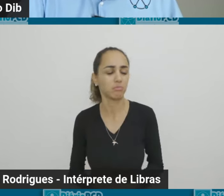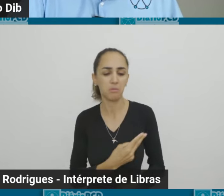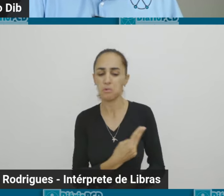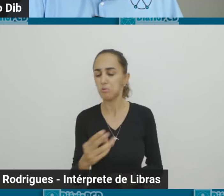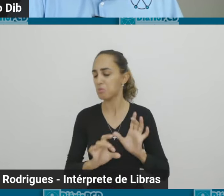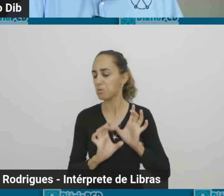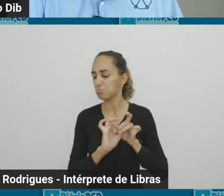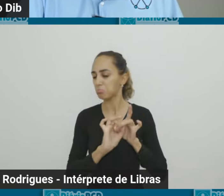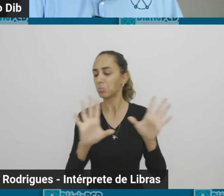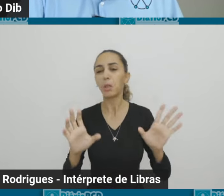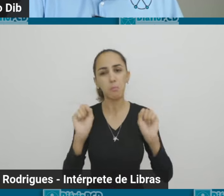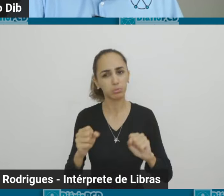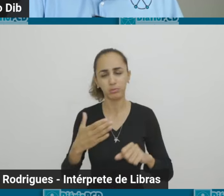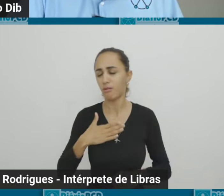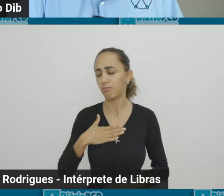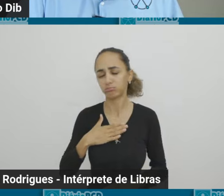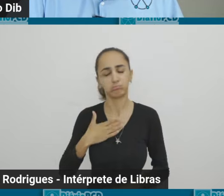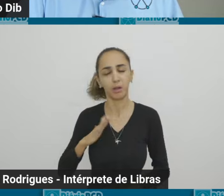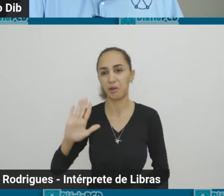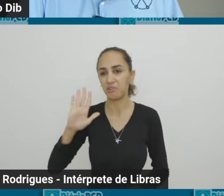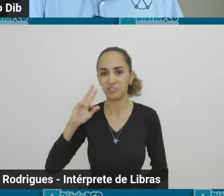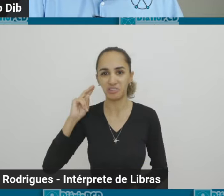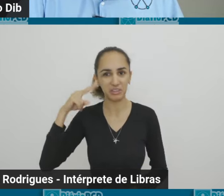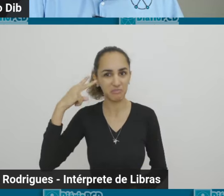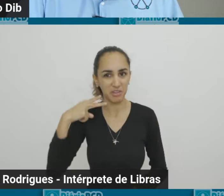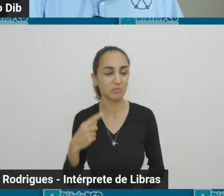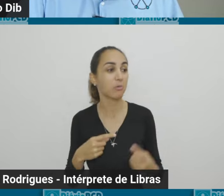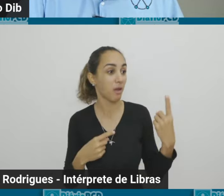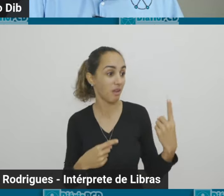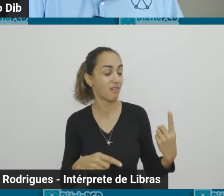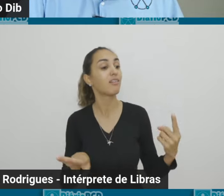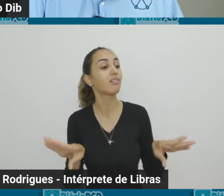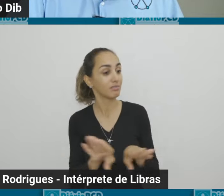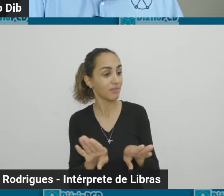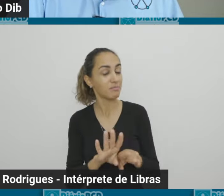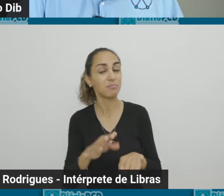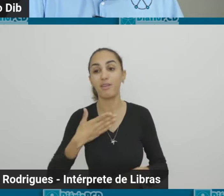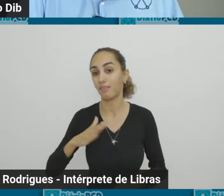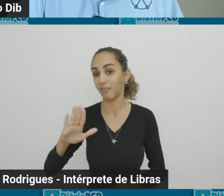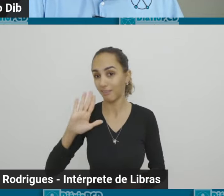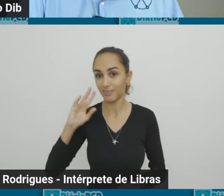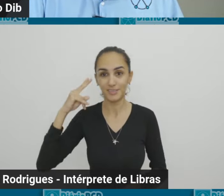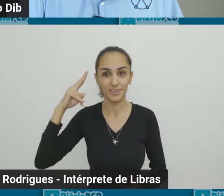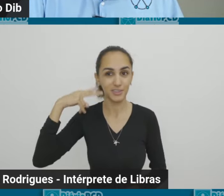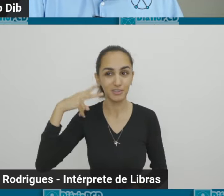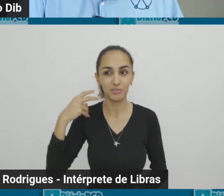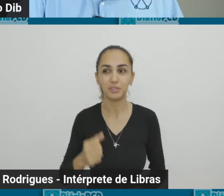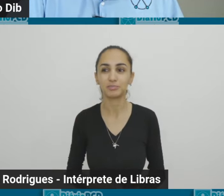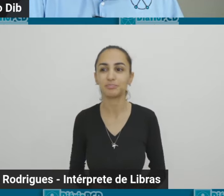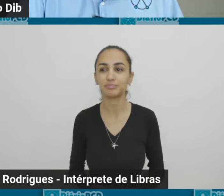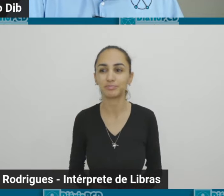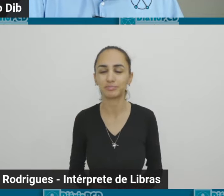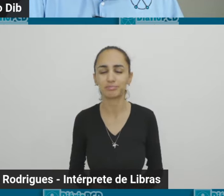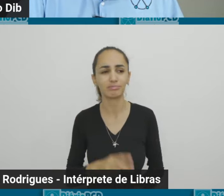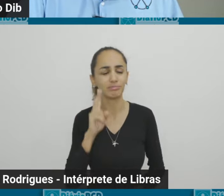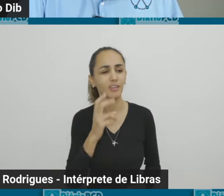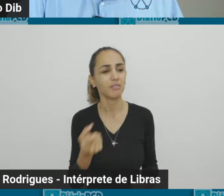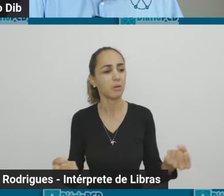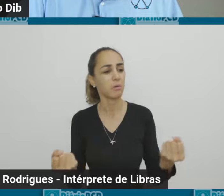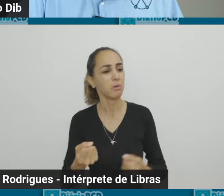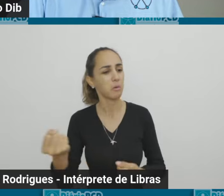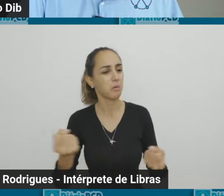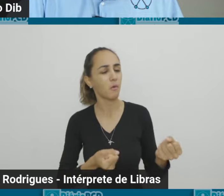passada para vereadora, e ele também, candidato a vereador. E eu vi um carro com adesivo dele. Falei, meu